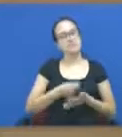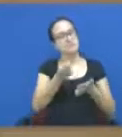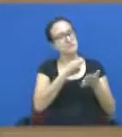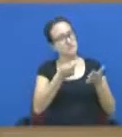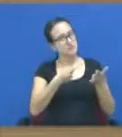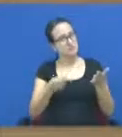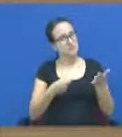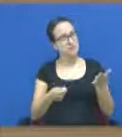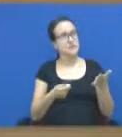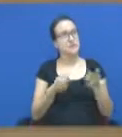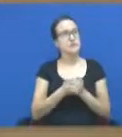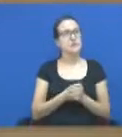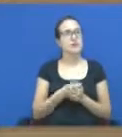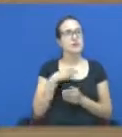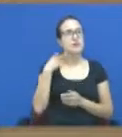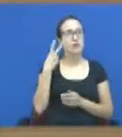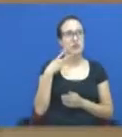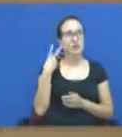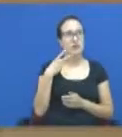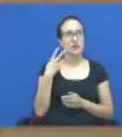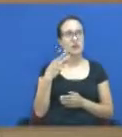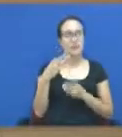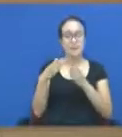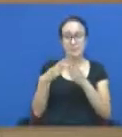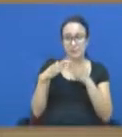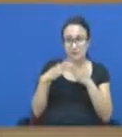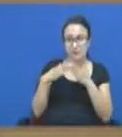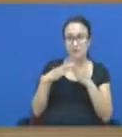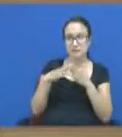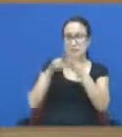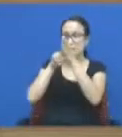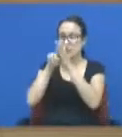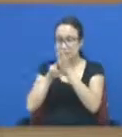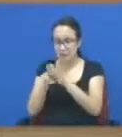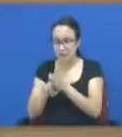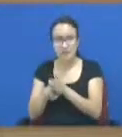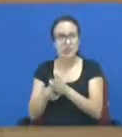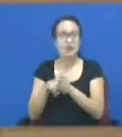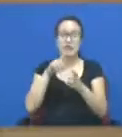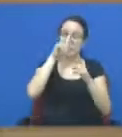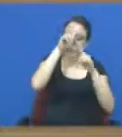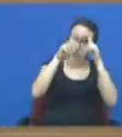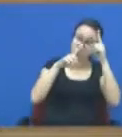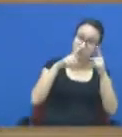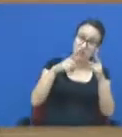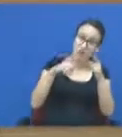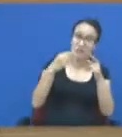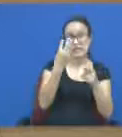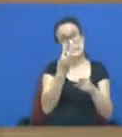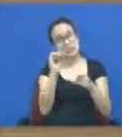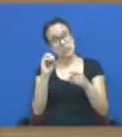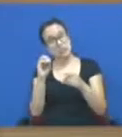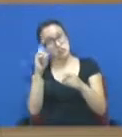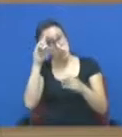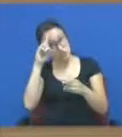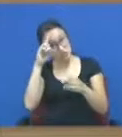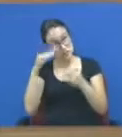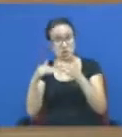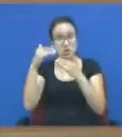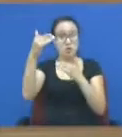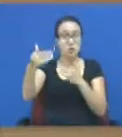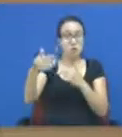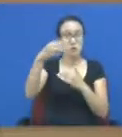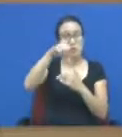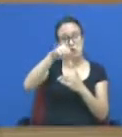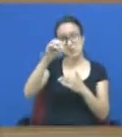já pede a cassação, há dúvida a respeito dos prazos. Portanto, nós vamos pedir para que, no momento oportuno, a